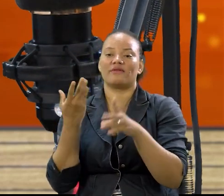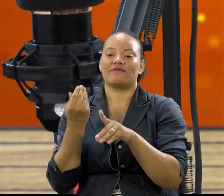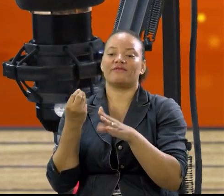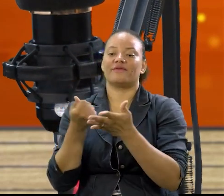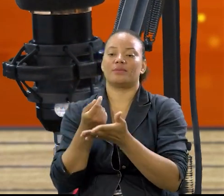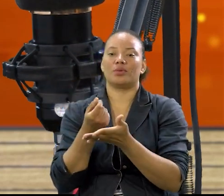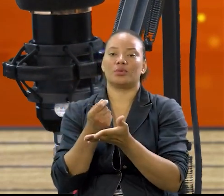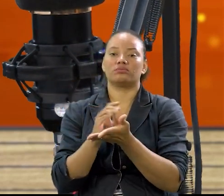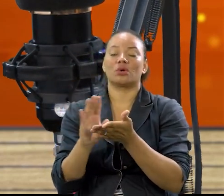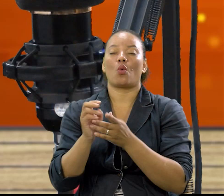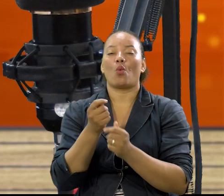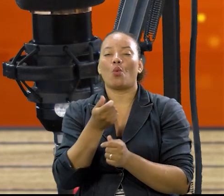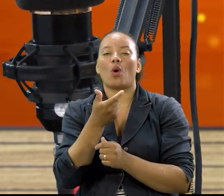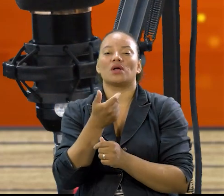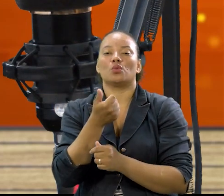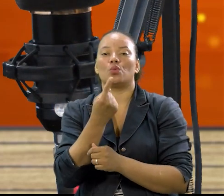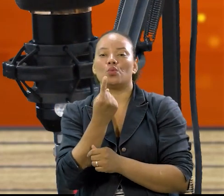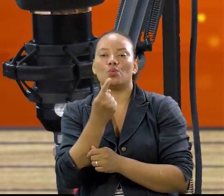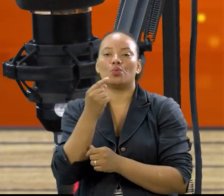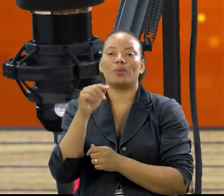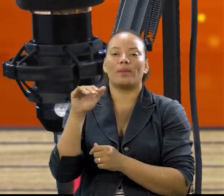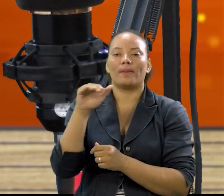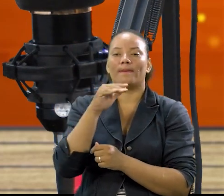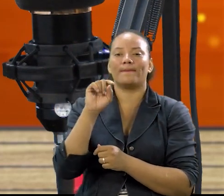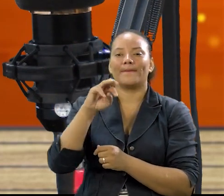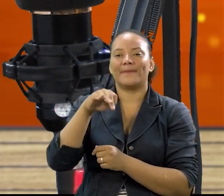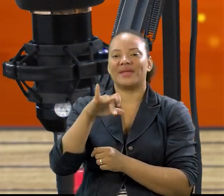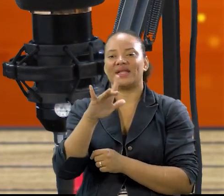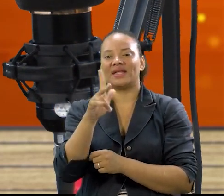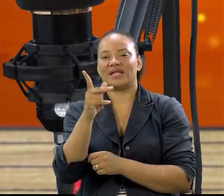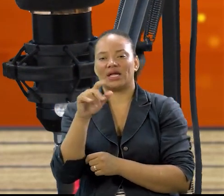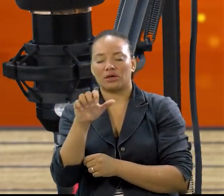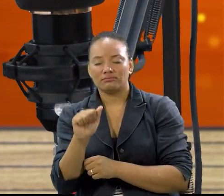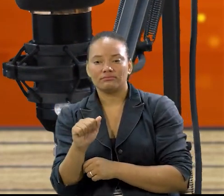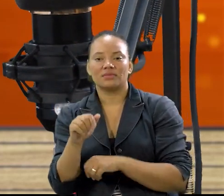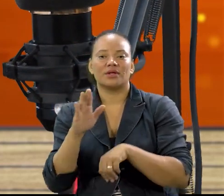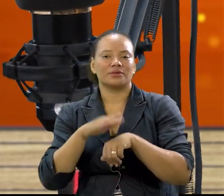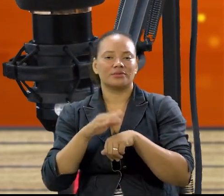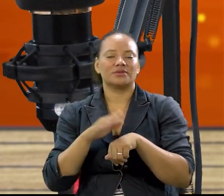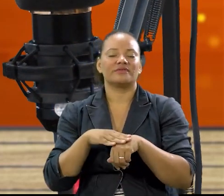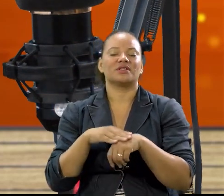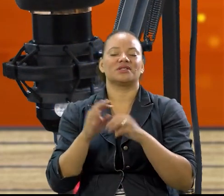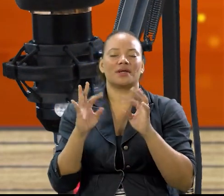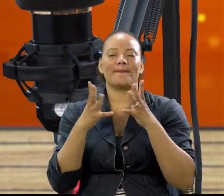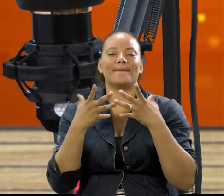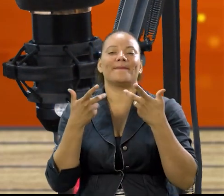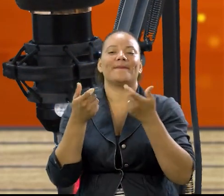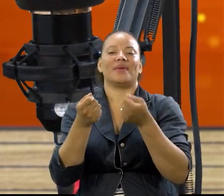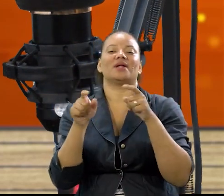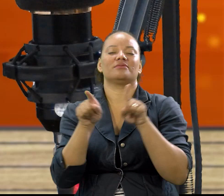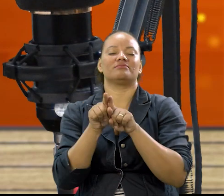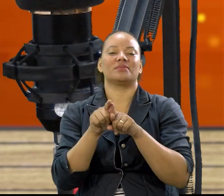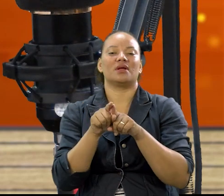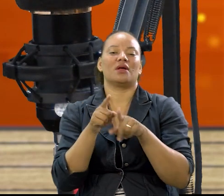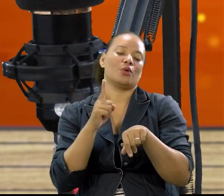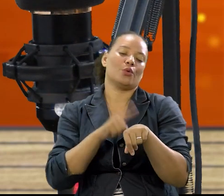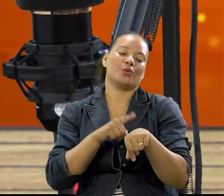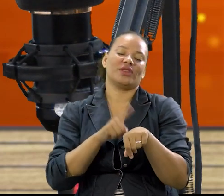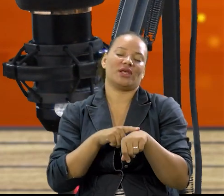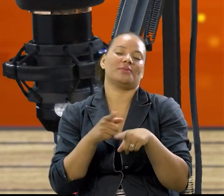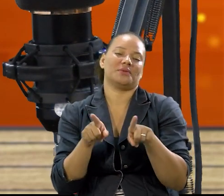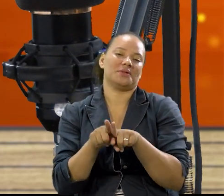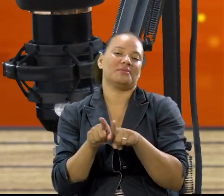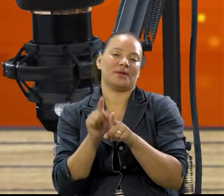governo investiu quase 1,5 milhão né E nós conseguimos dar uma repaginada no hospital que devido ao próprio tempo